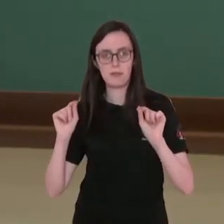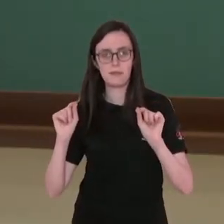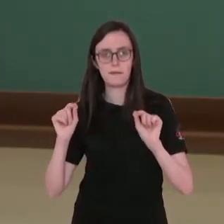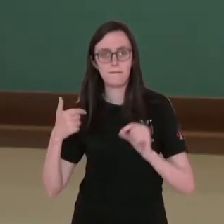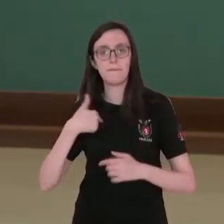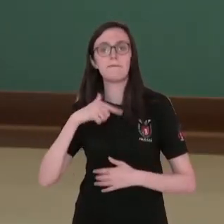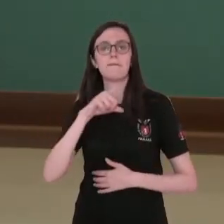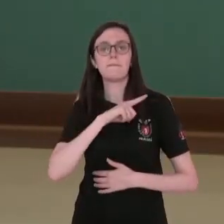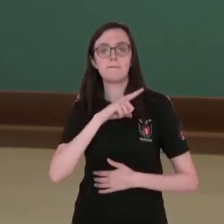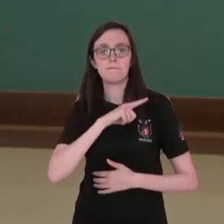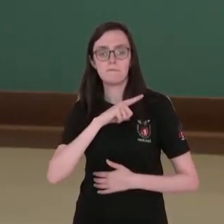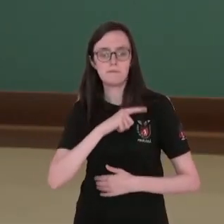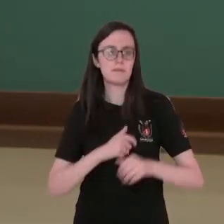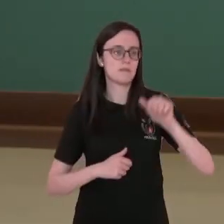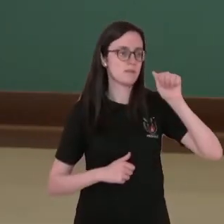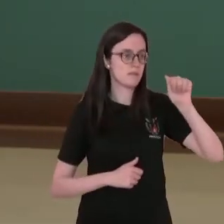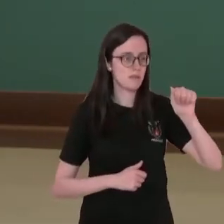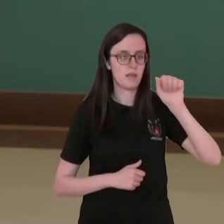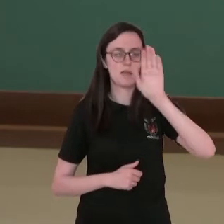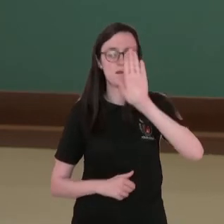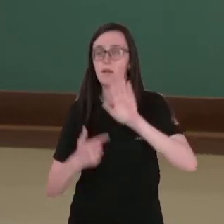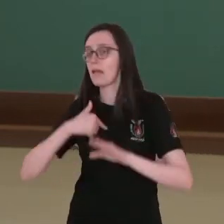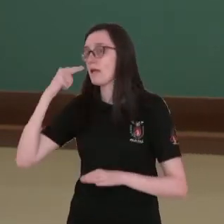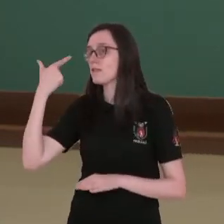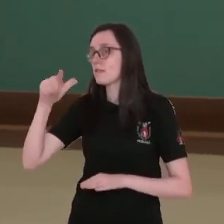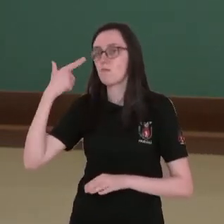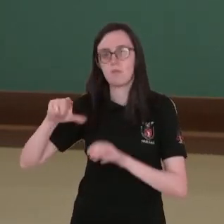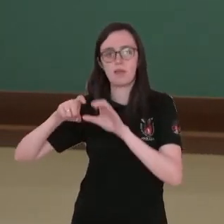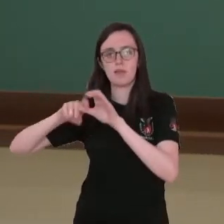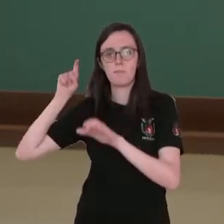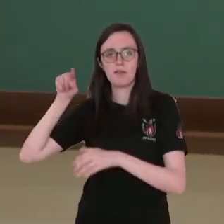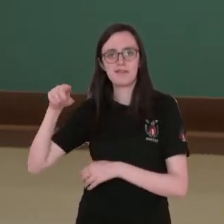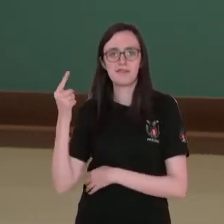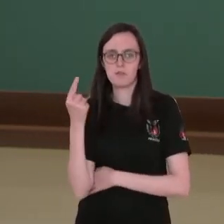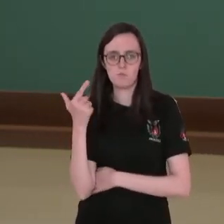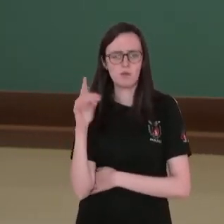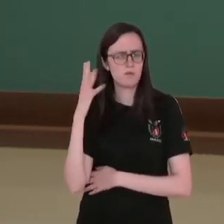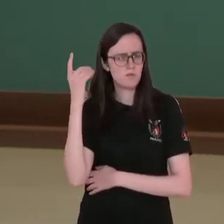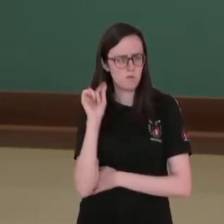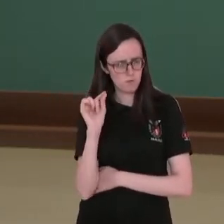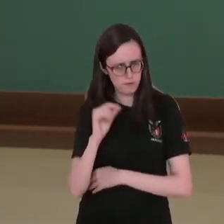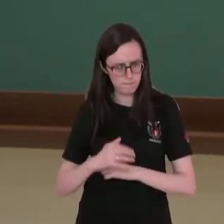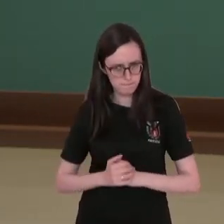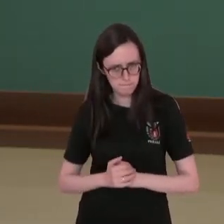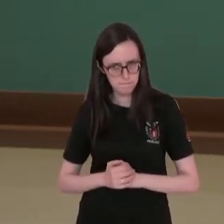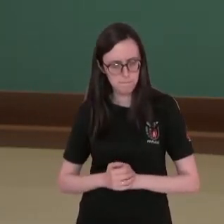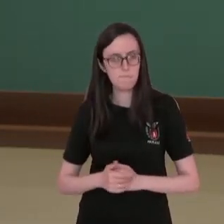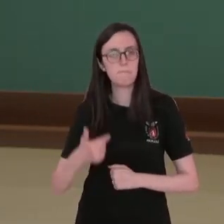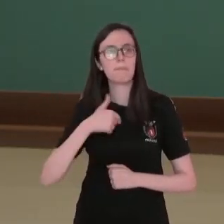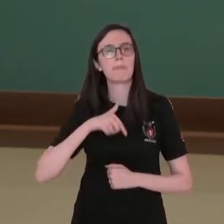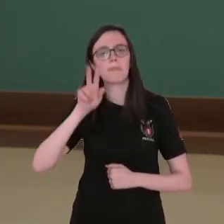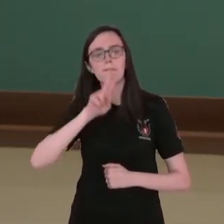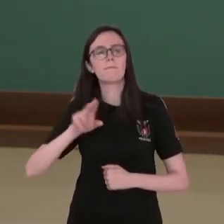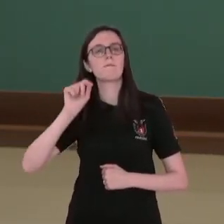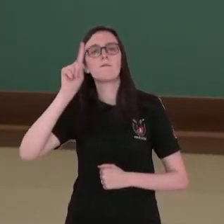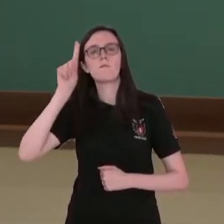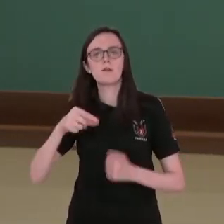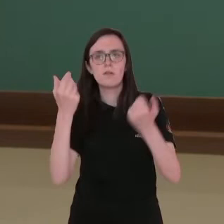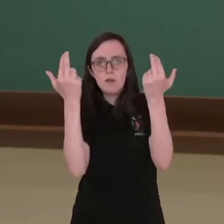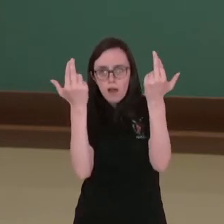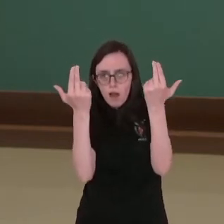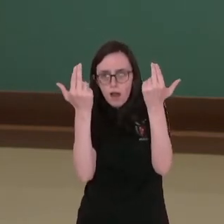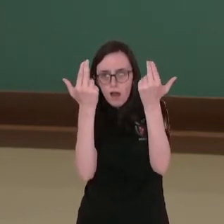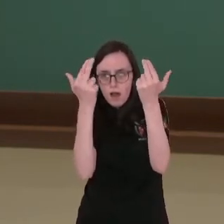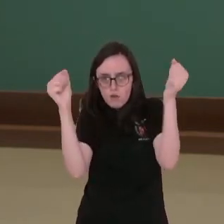o termo independente, Eu não tenho o termo independente. O que vai acontecer? Eu vou usar, então, um fator